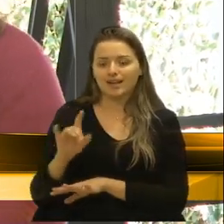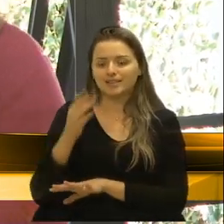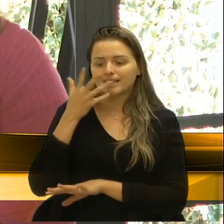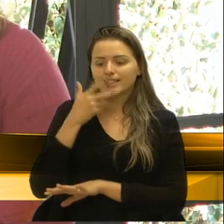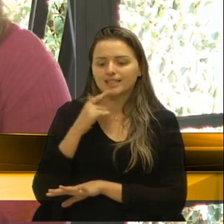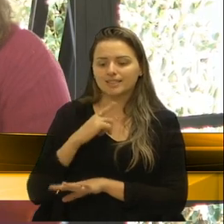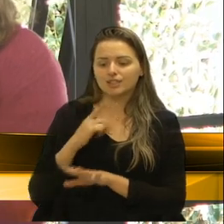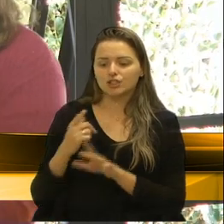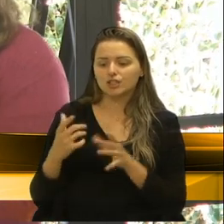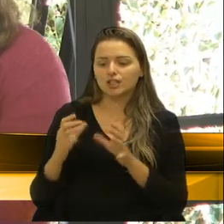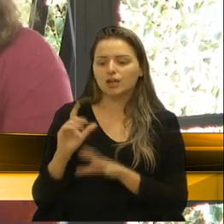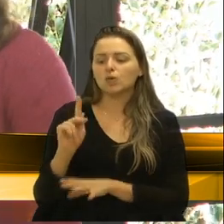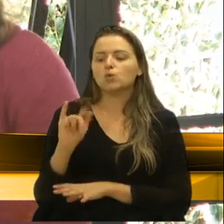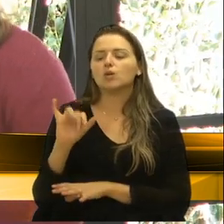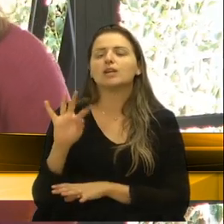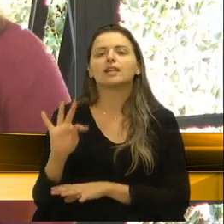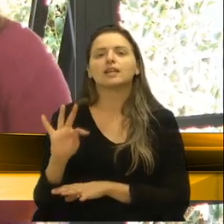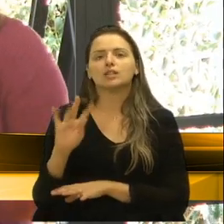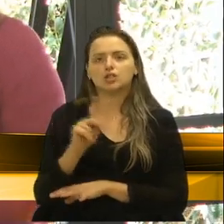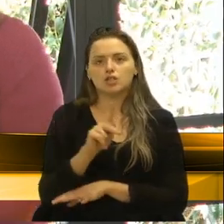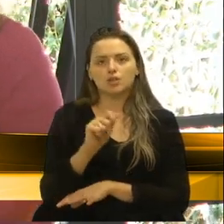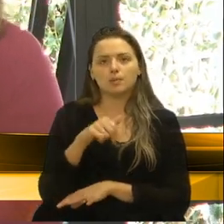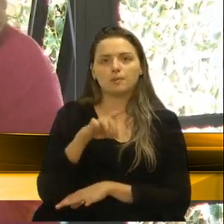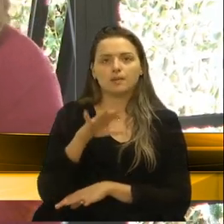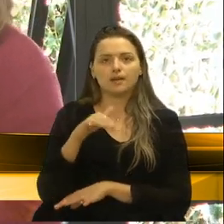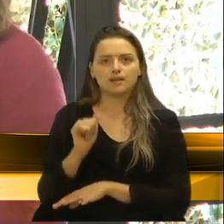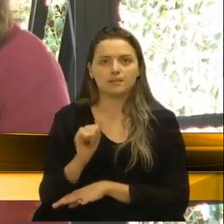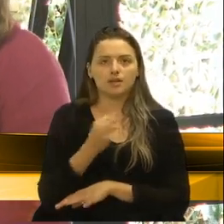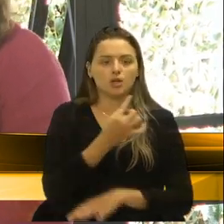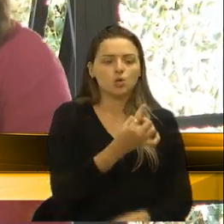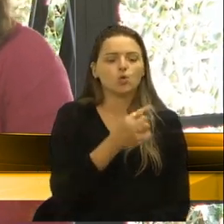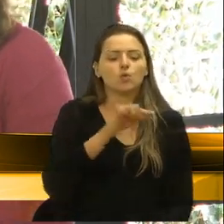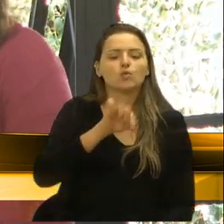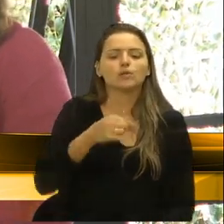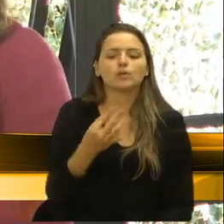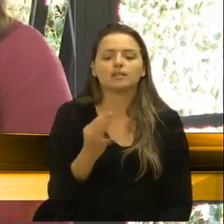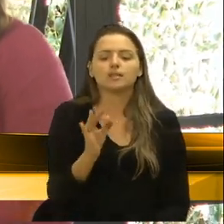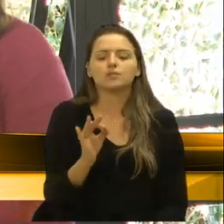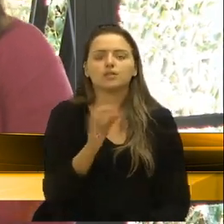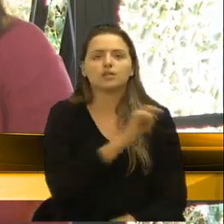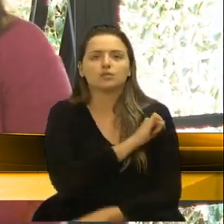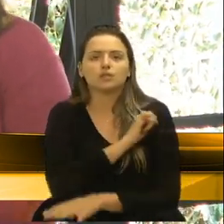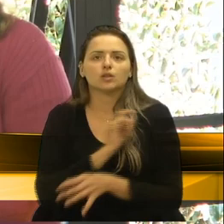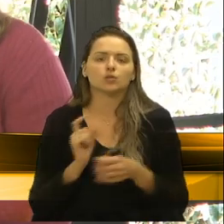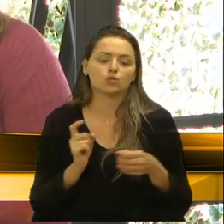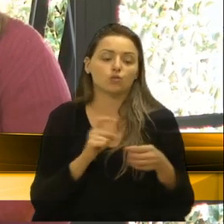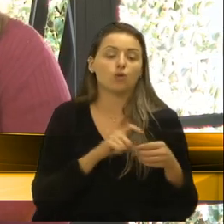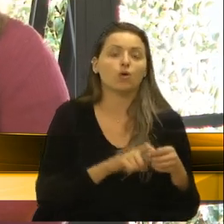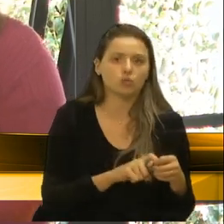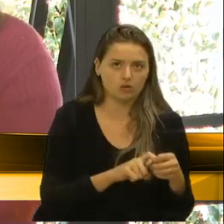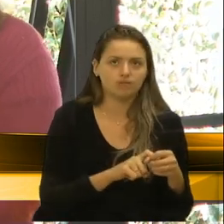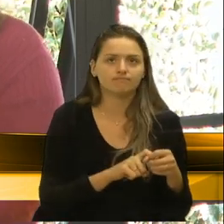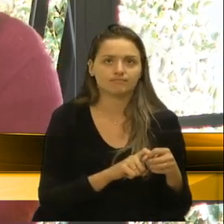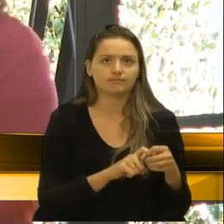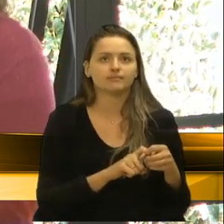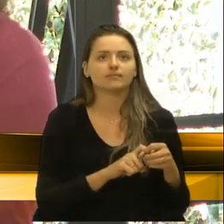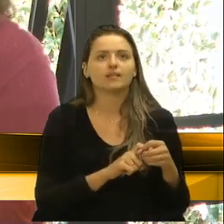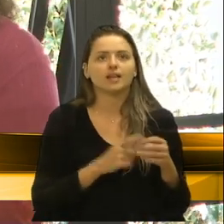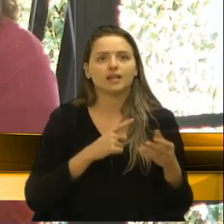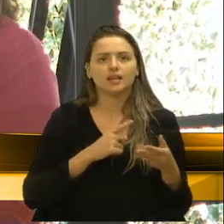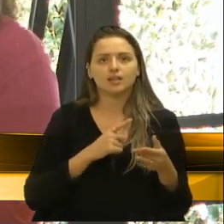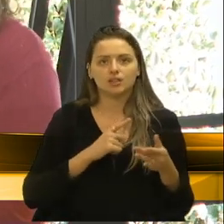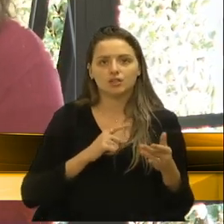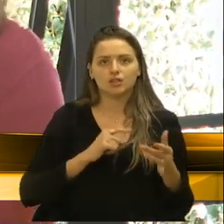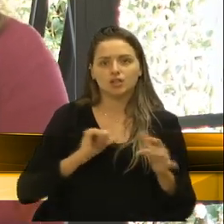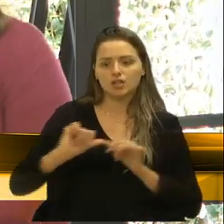pandemia. E não retornou 100%. Era 1/3 dos alunos voltavam. Era 1/3, e tinha o